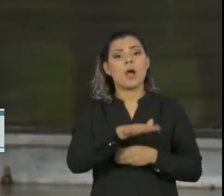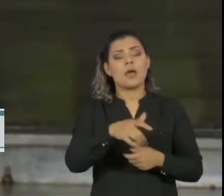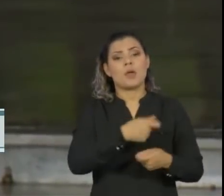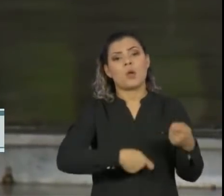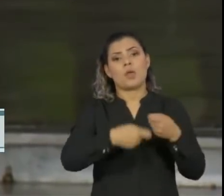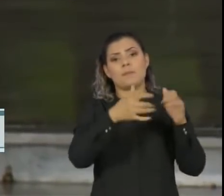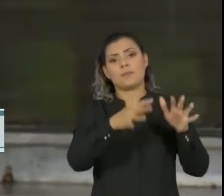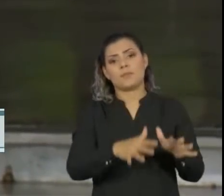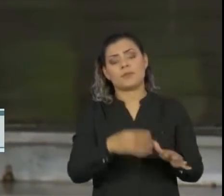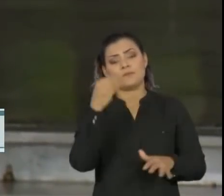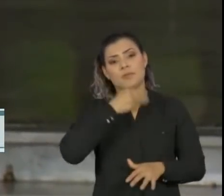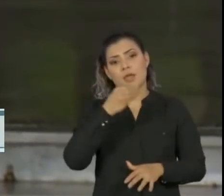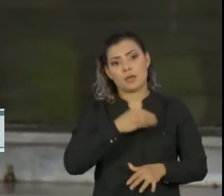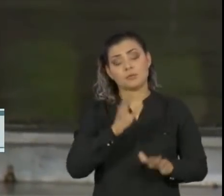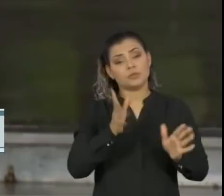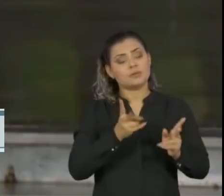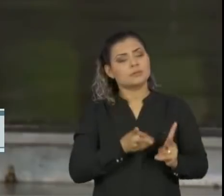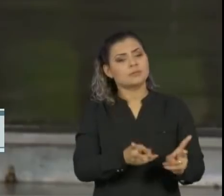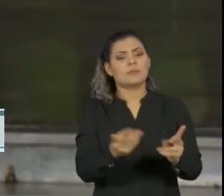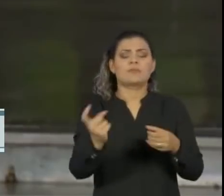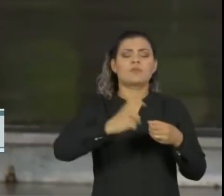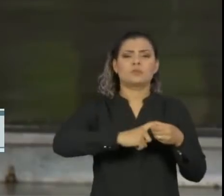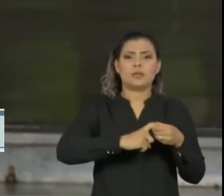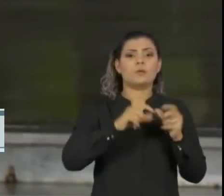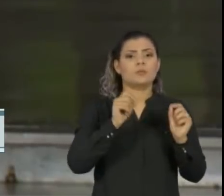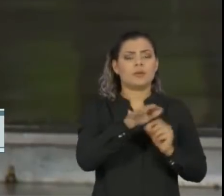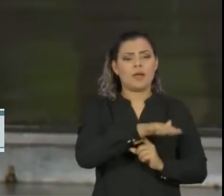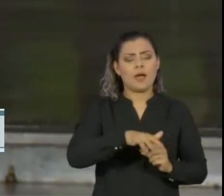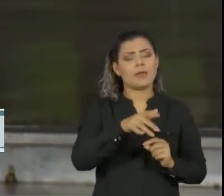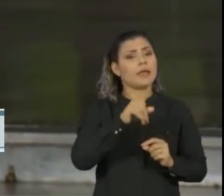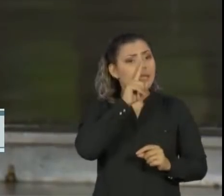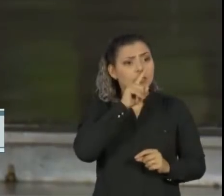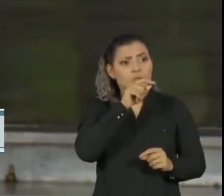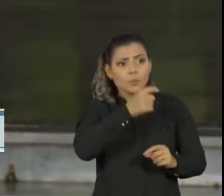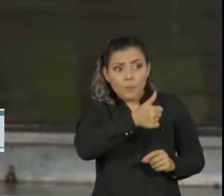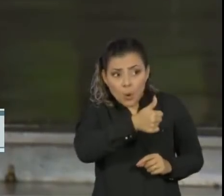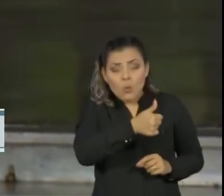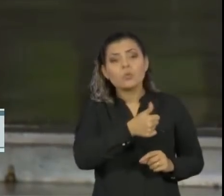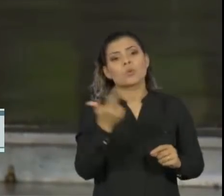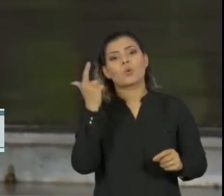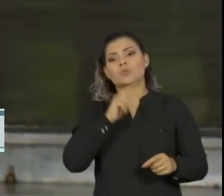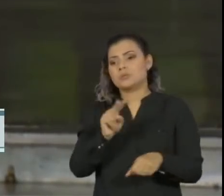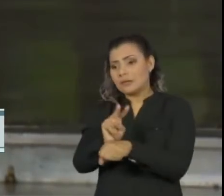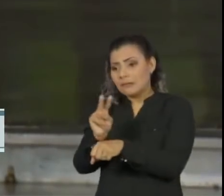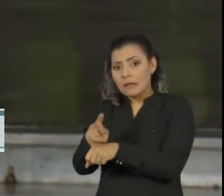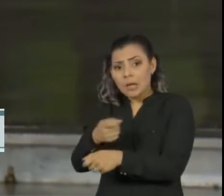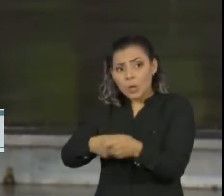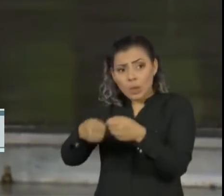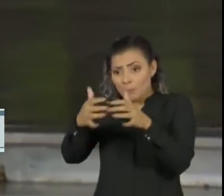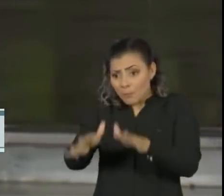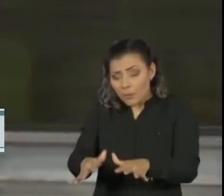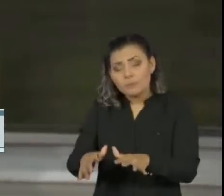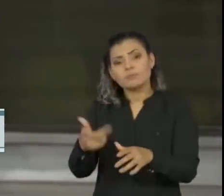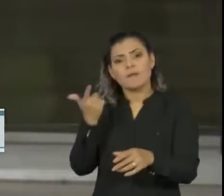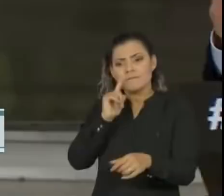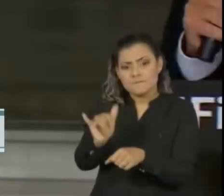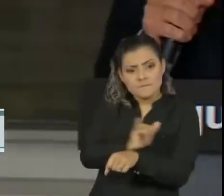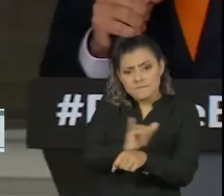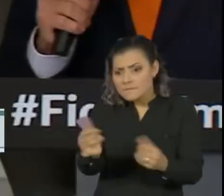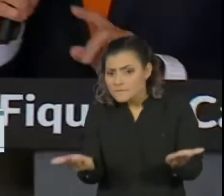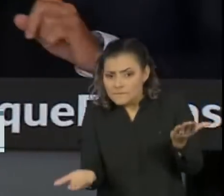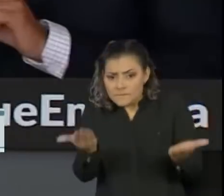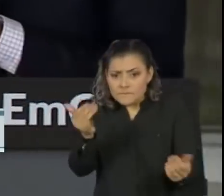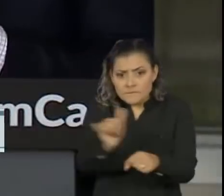econômica dos setores, e sempre buscar a retomada pelo ângulo de menor risco e maior vulnerabilidade econômica.